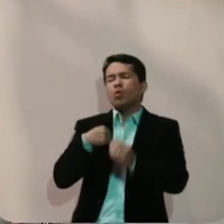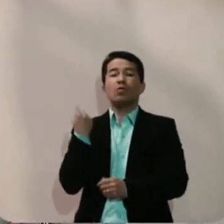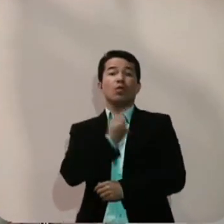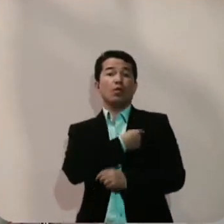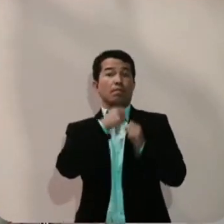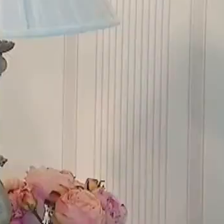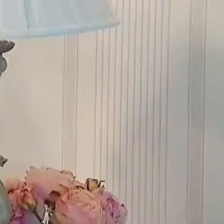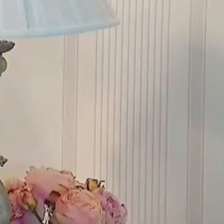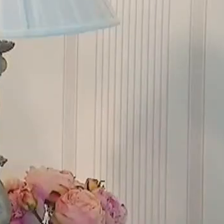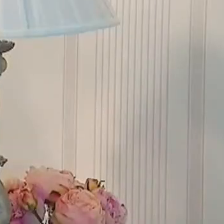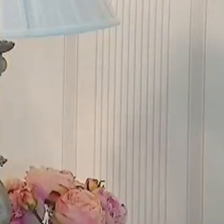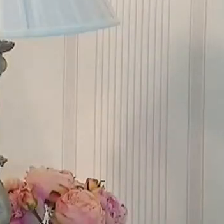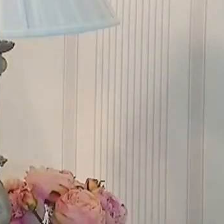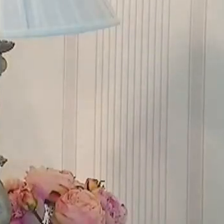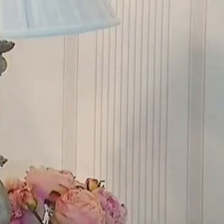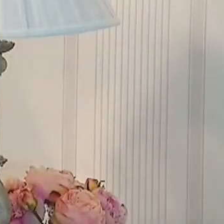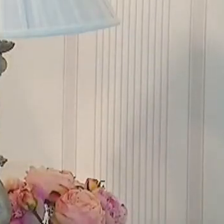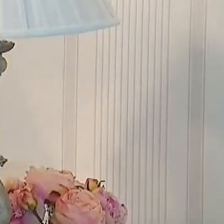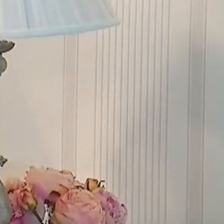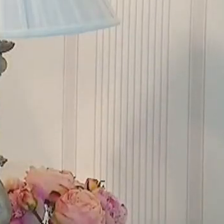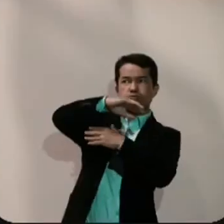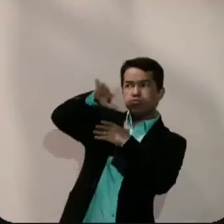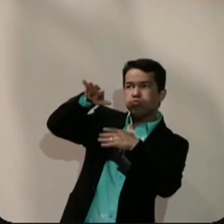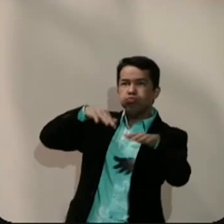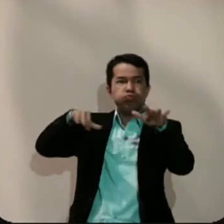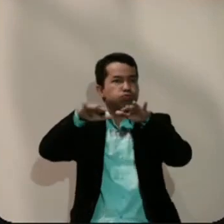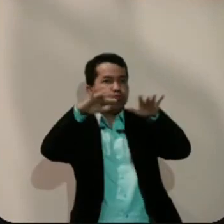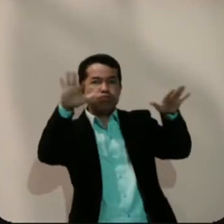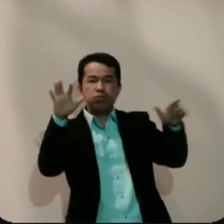à voz do Espírito Santo de Deus.